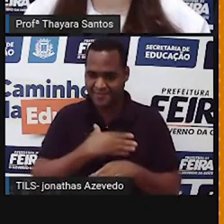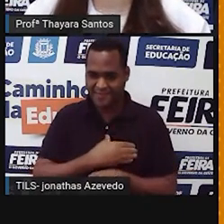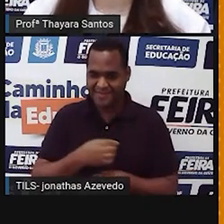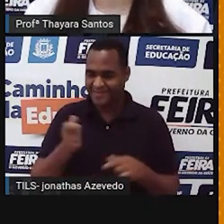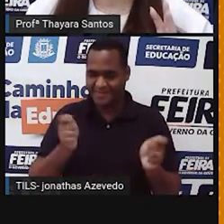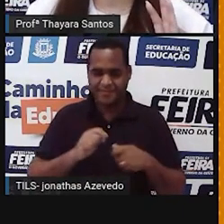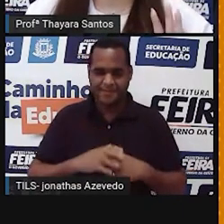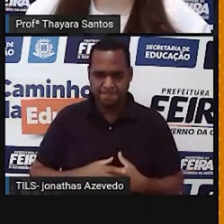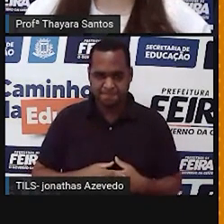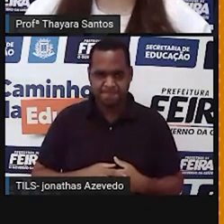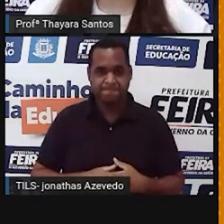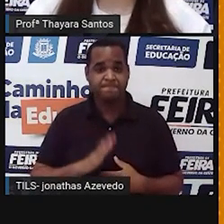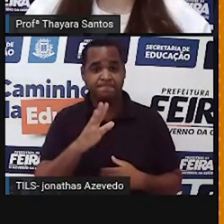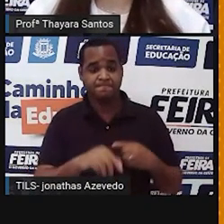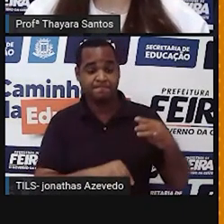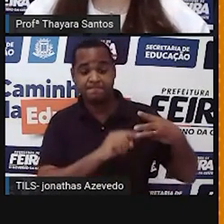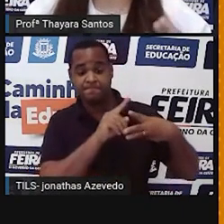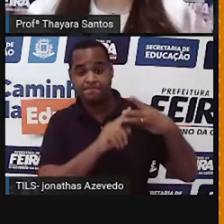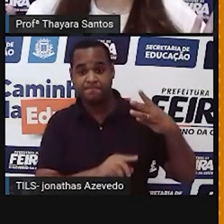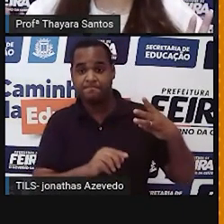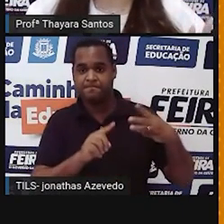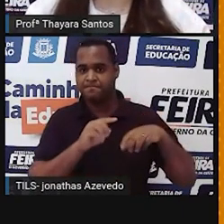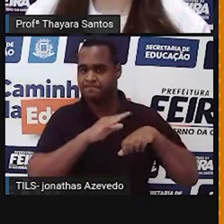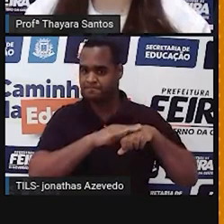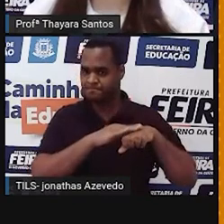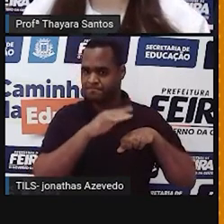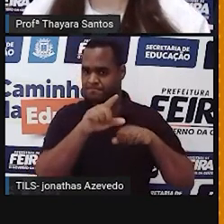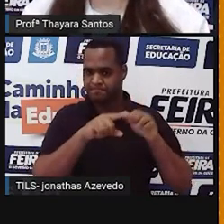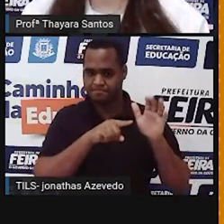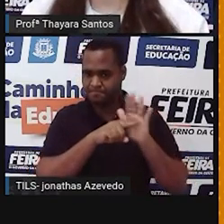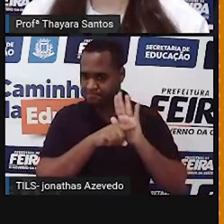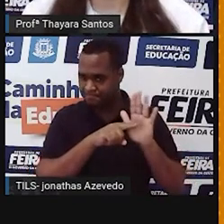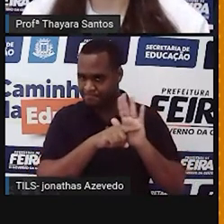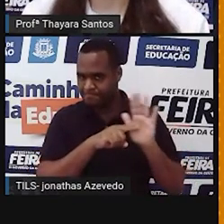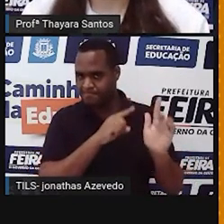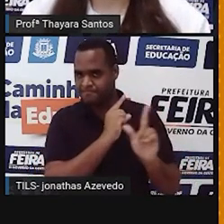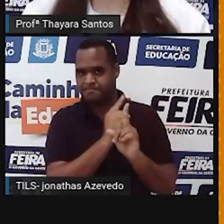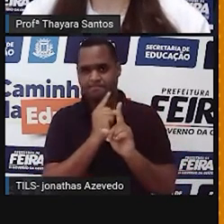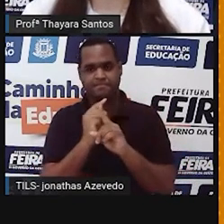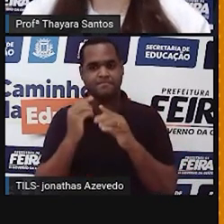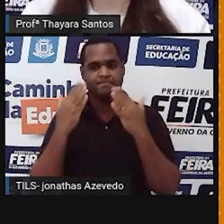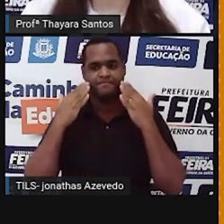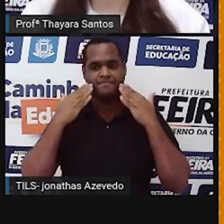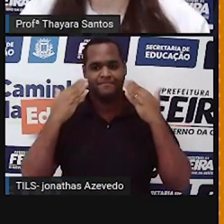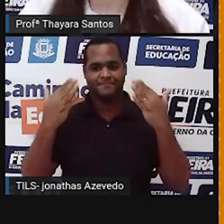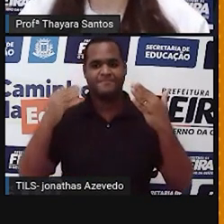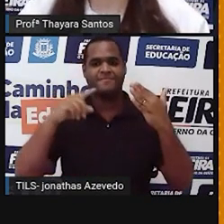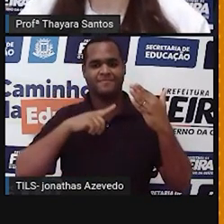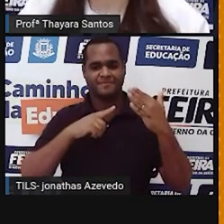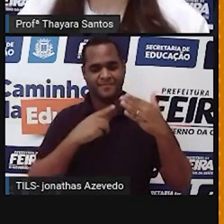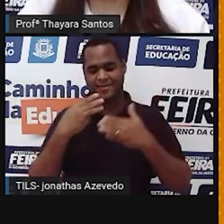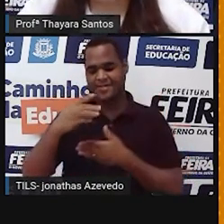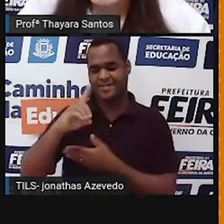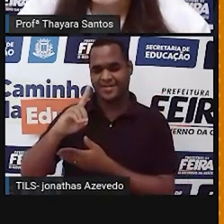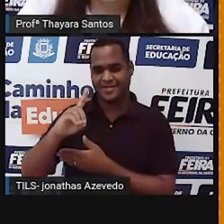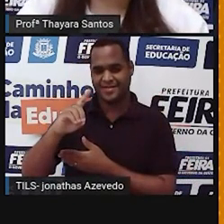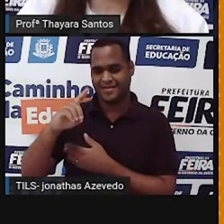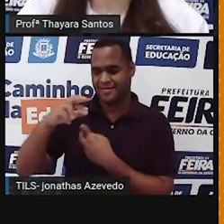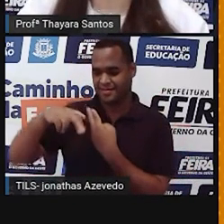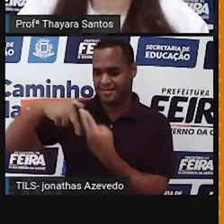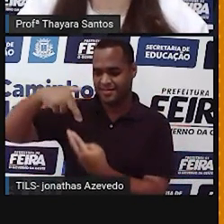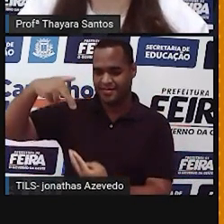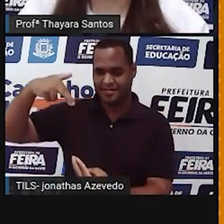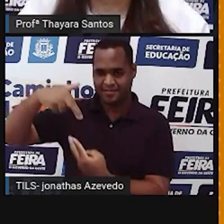Então, foram três pesquisadores, pelo menos teoricamente, que apresentaram a estrutura tridimensional do DNA,